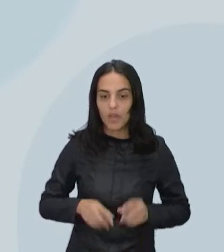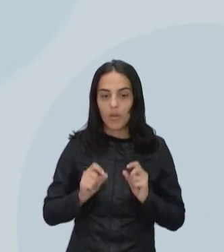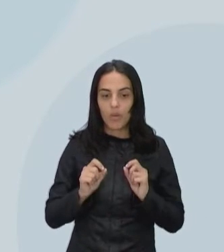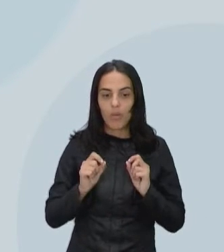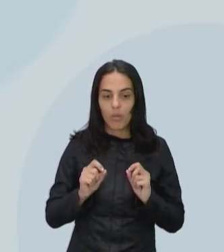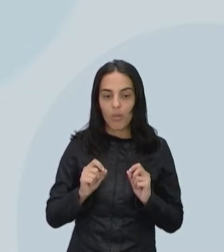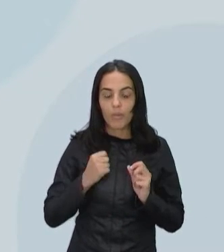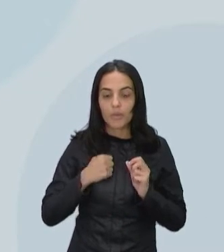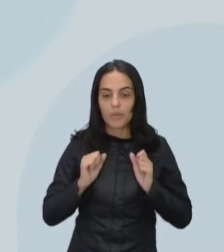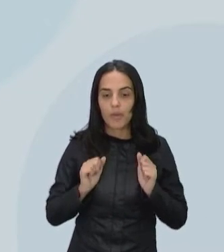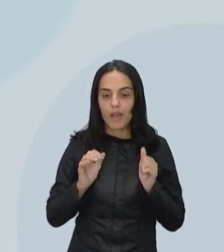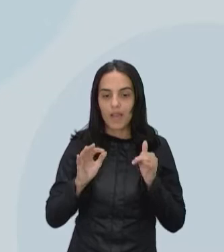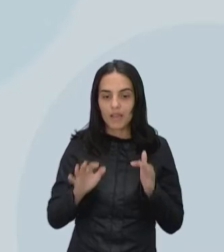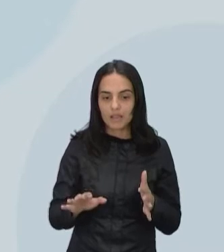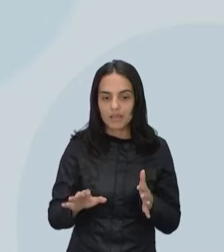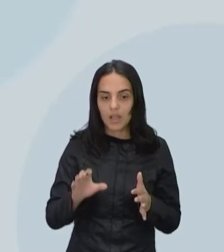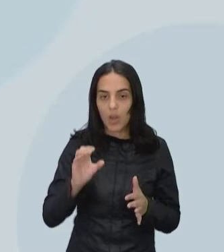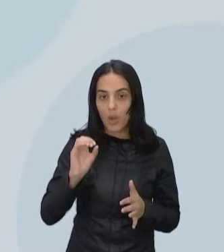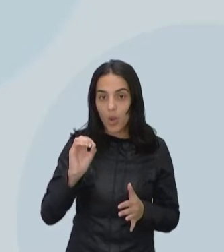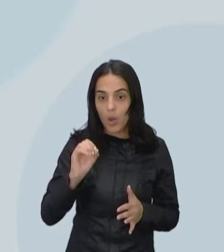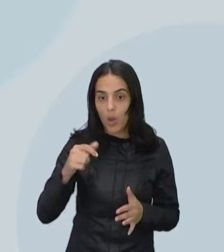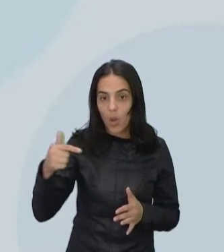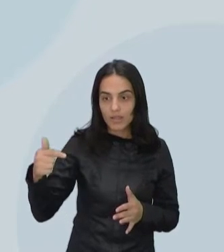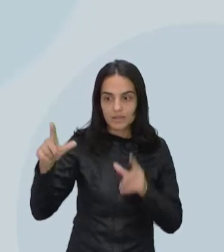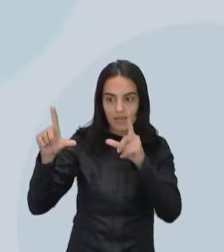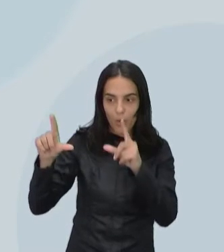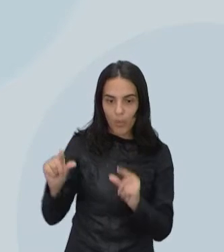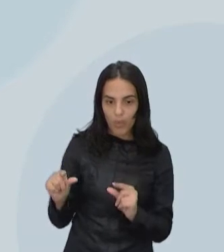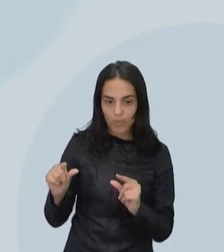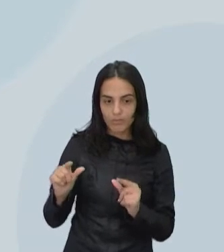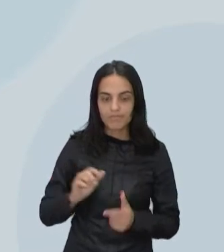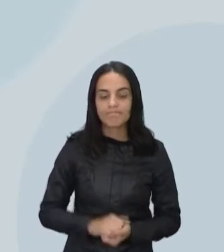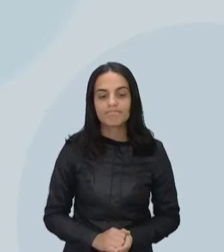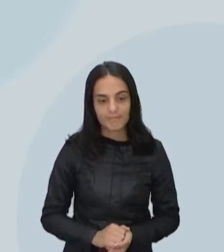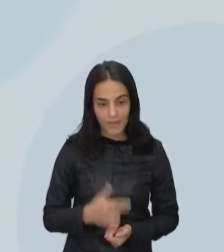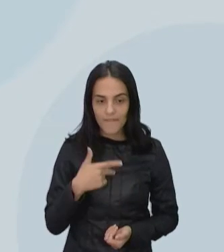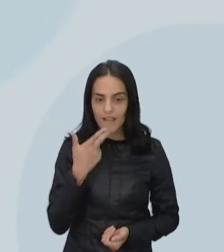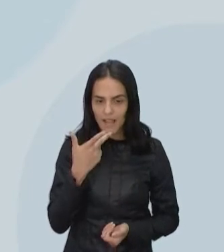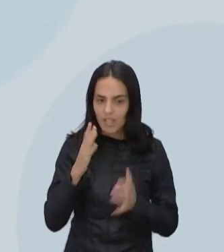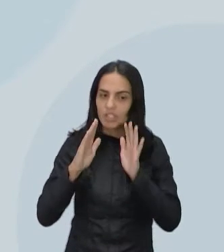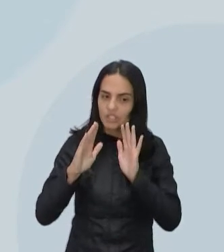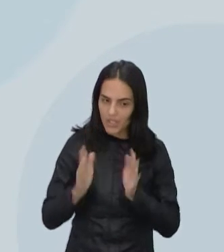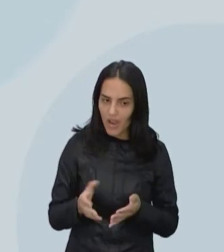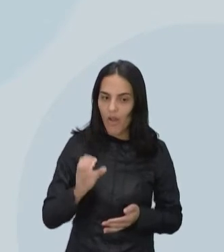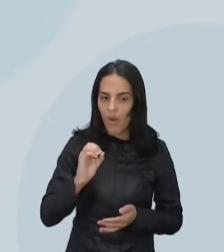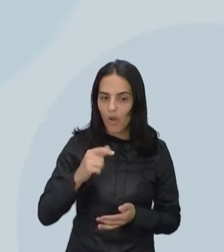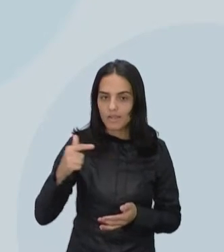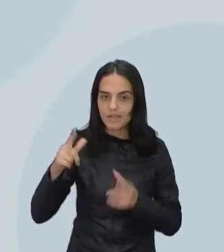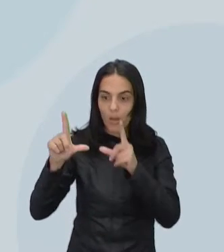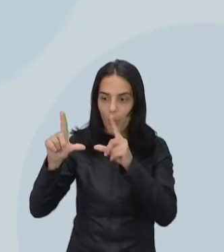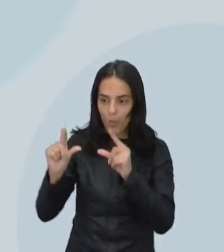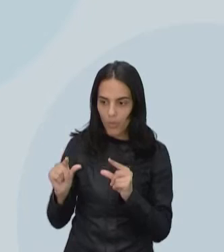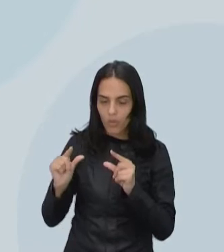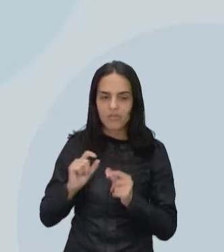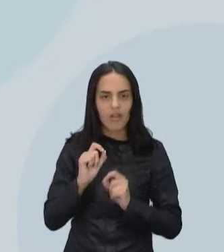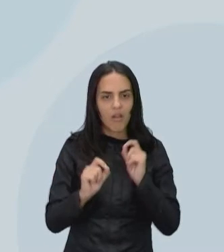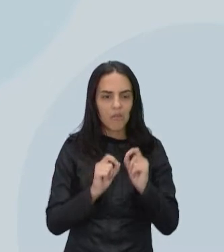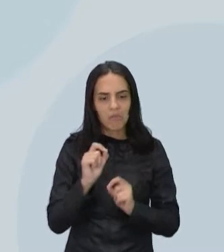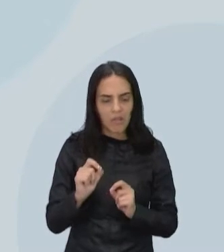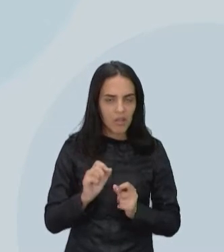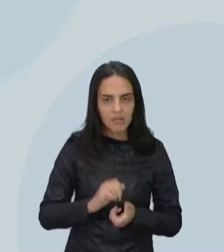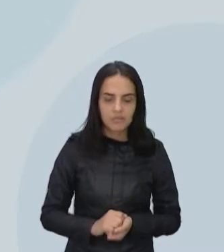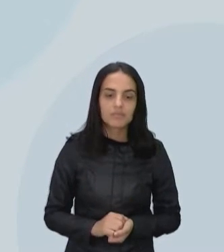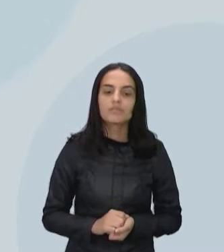uma reação de oxirredução. Já falei sobre oxirredução, né? Então, o que é a